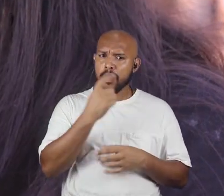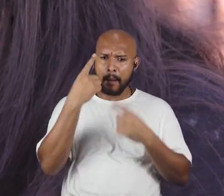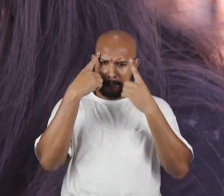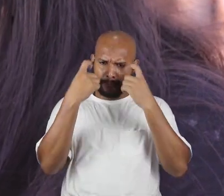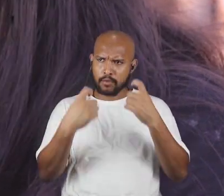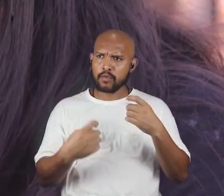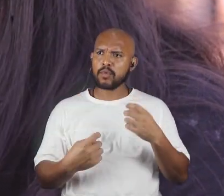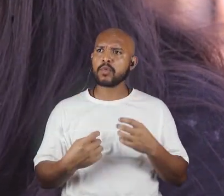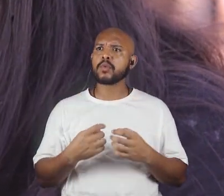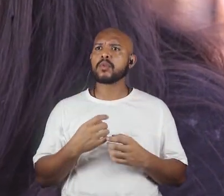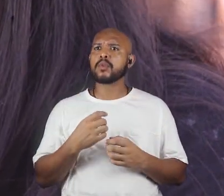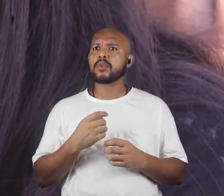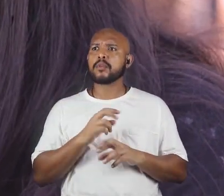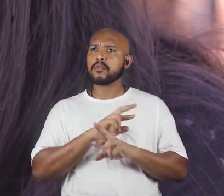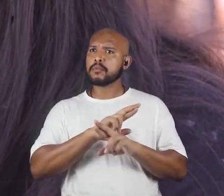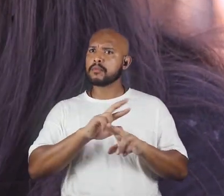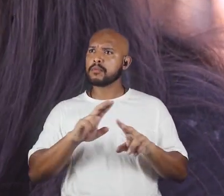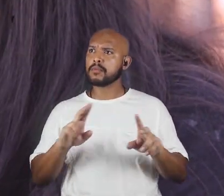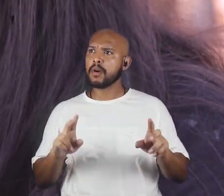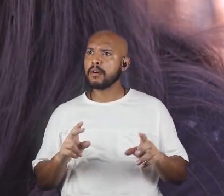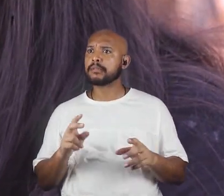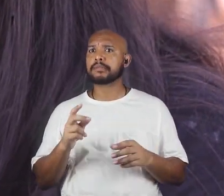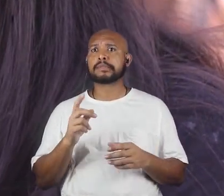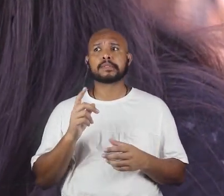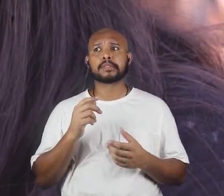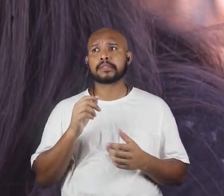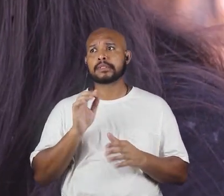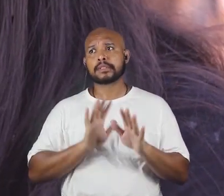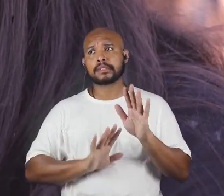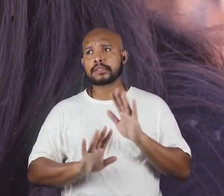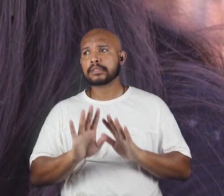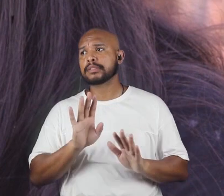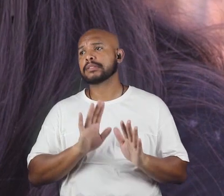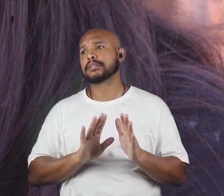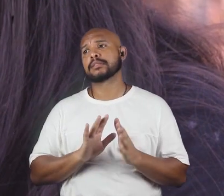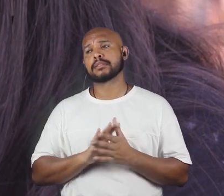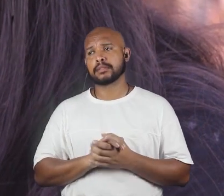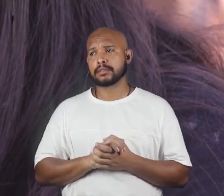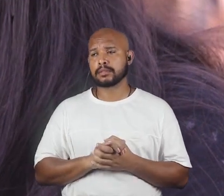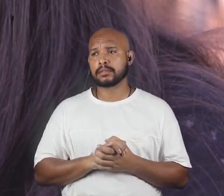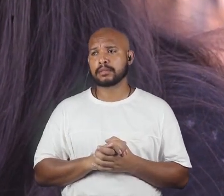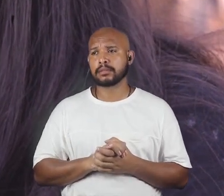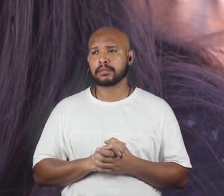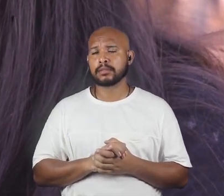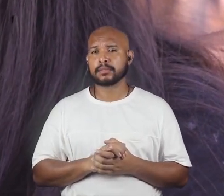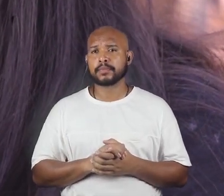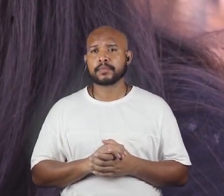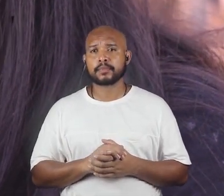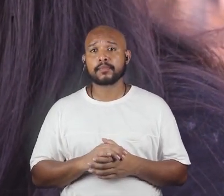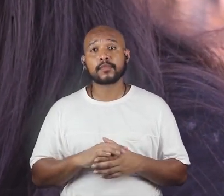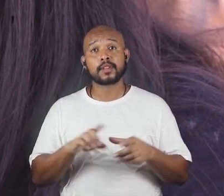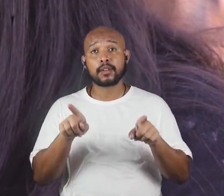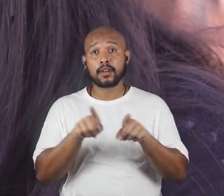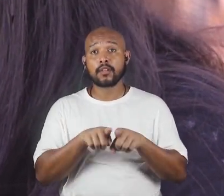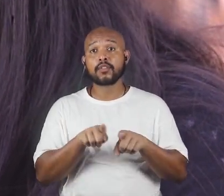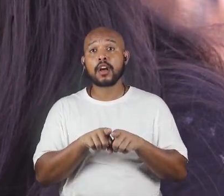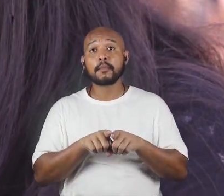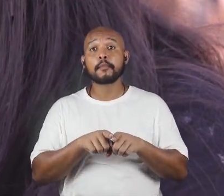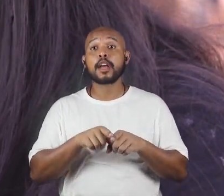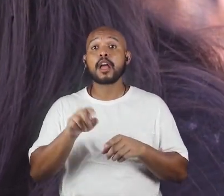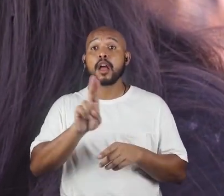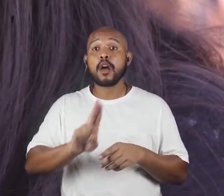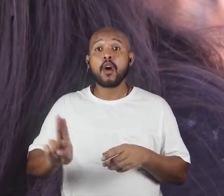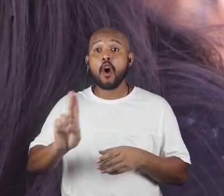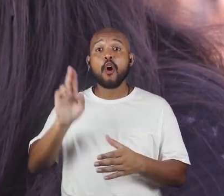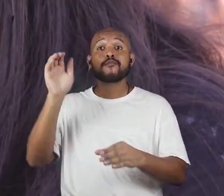não é fácil, igual na aldeia. É muito perigoso, tem muita violência. Fora isso, tinha um preconceito